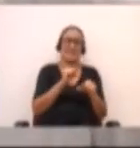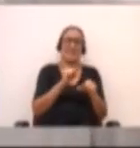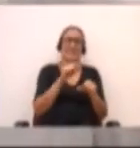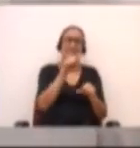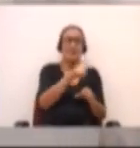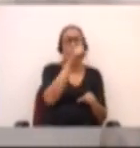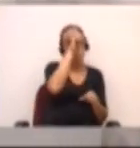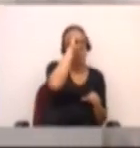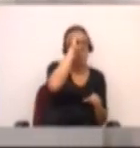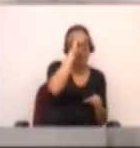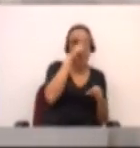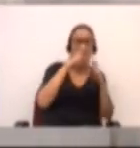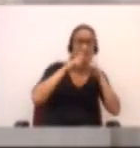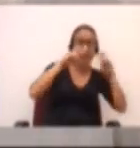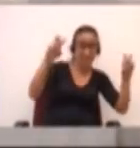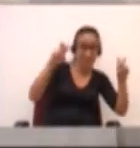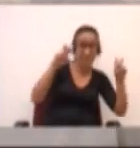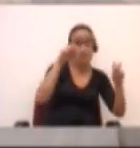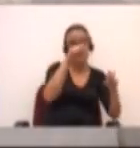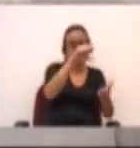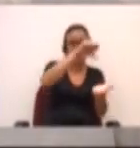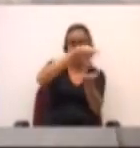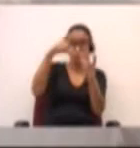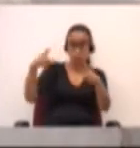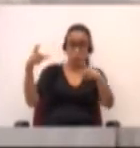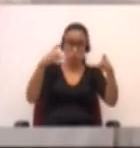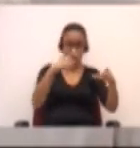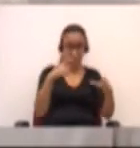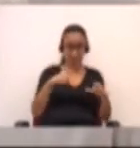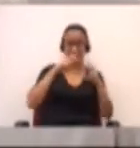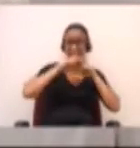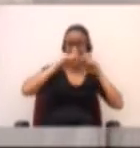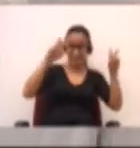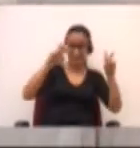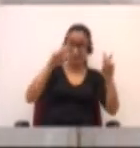ouvida. Então, gostaria que o presidente, com